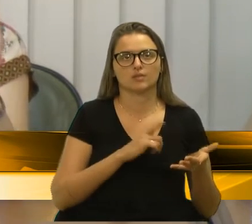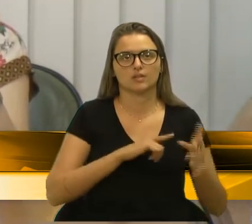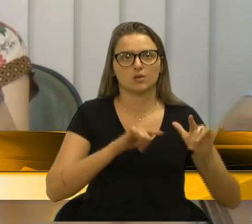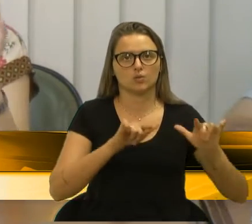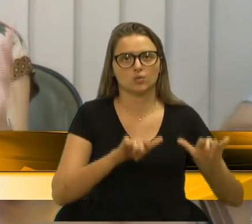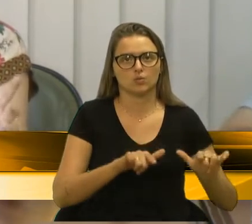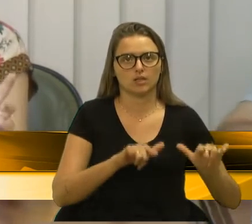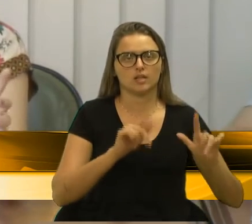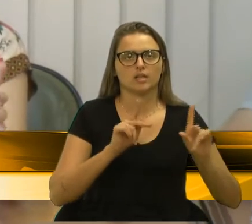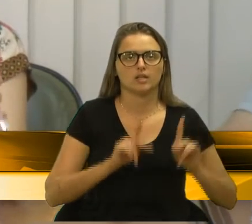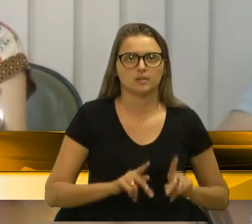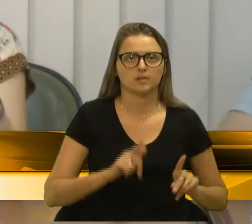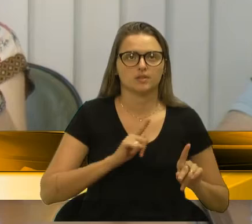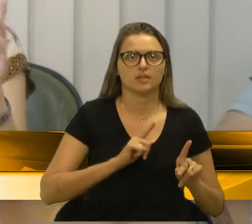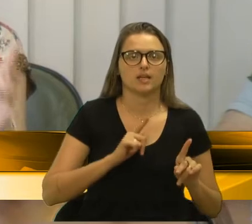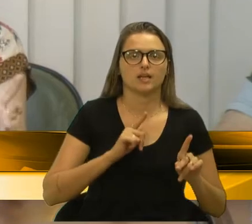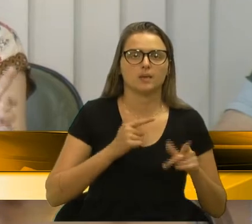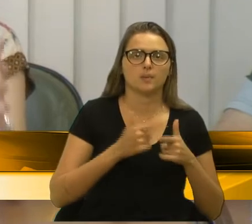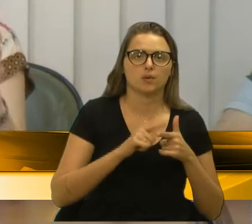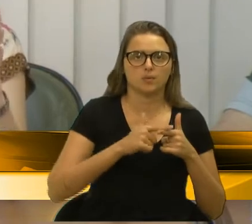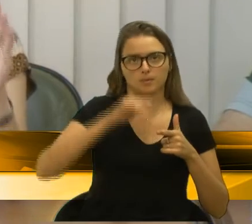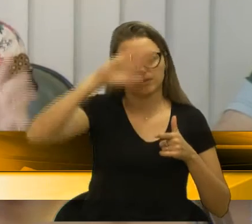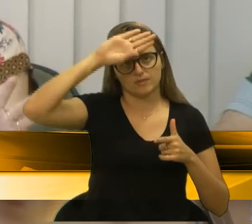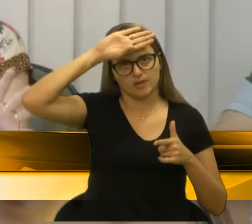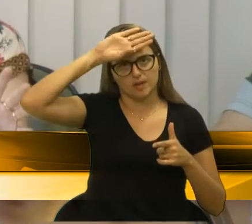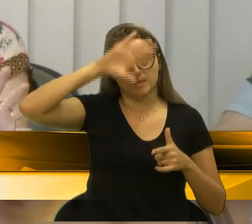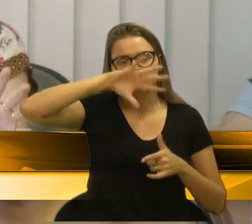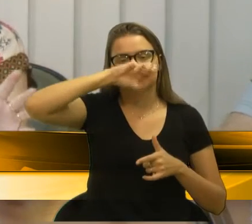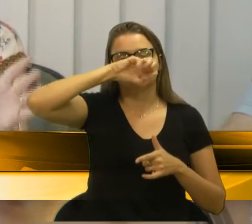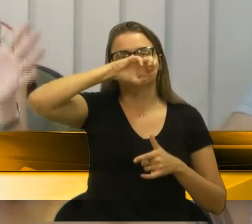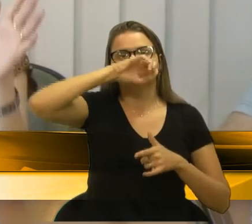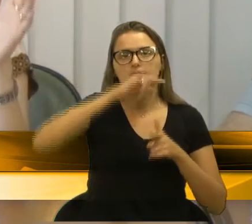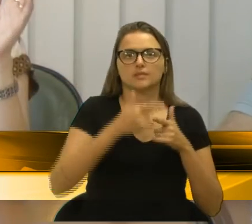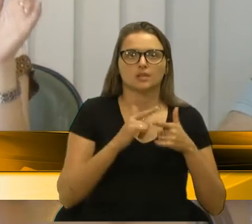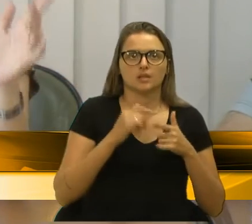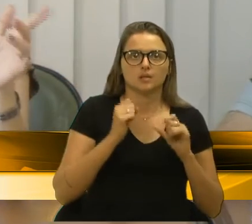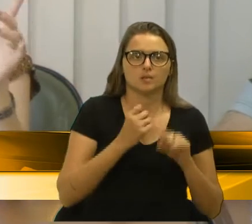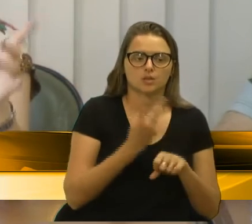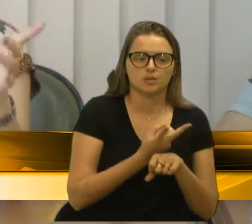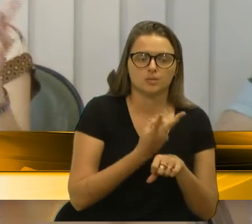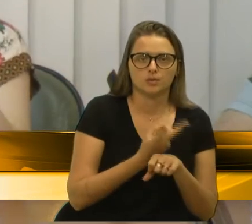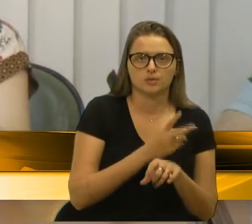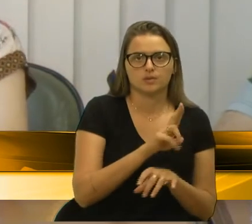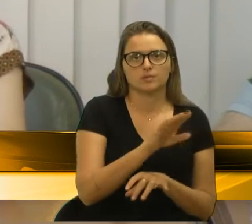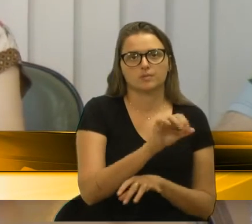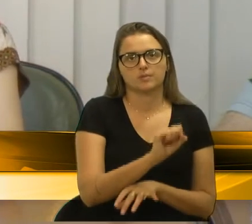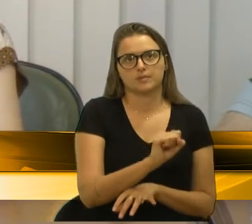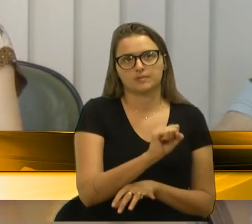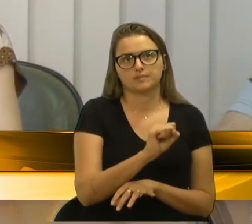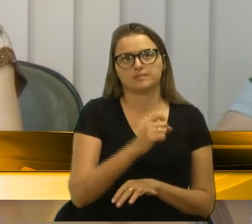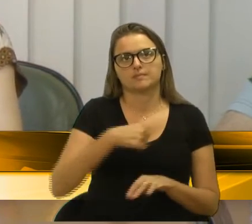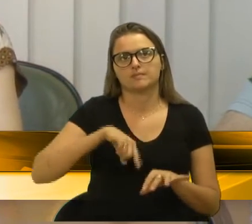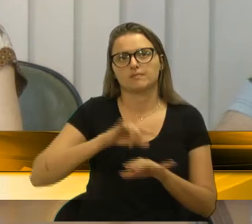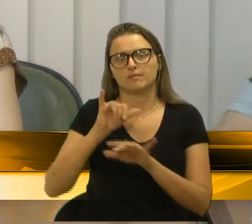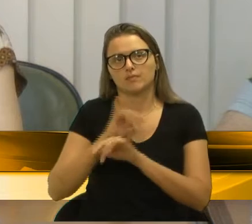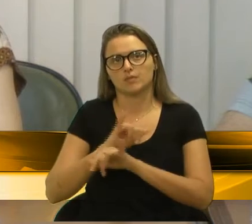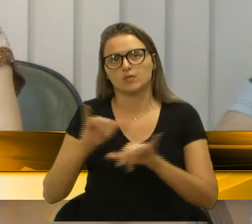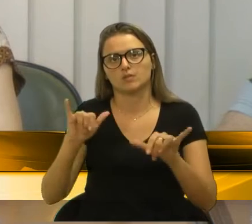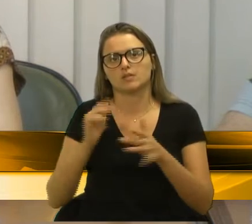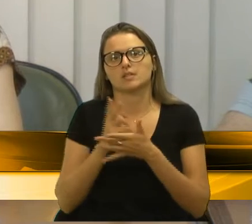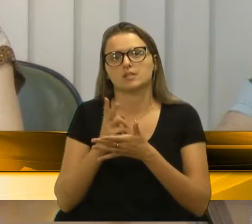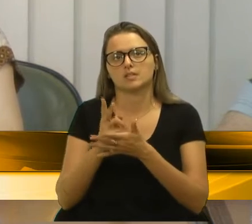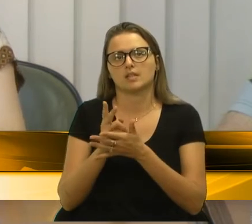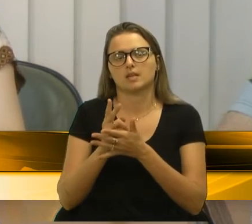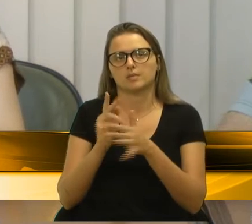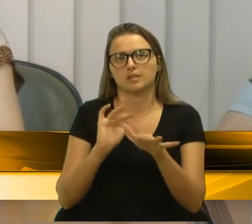que têm sintoma respiratório, febre, podem procurar. Para evitar, inclusive, a gente tem divulgado bastante isso nos meios de